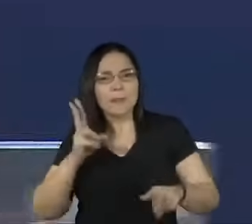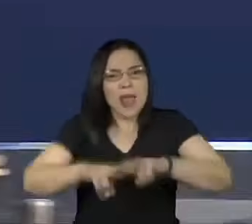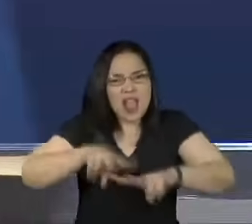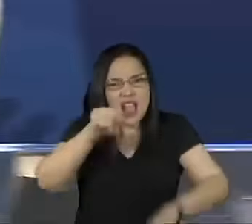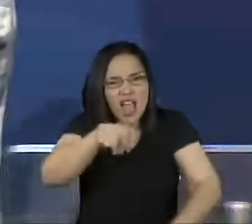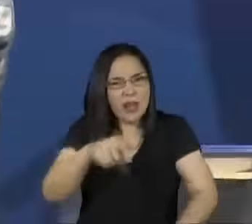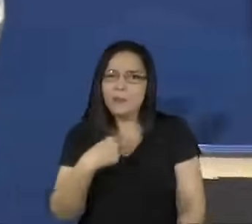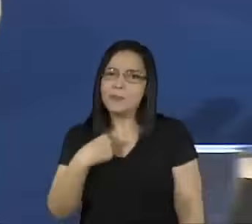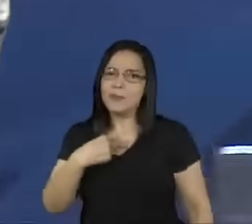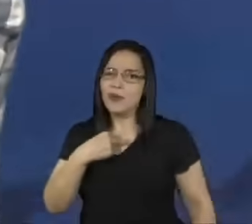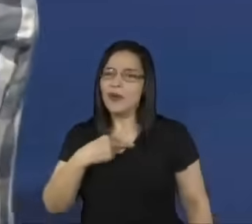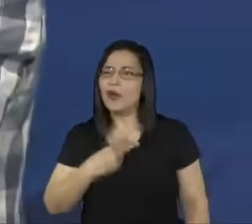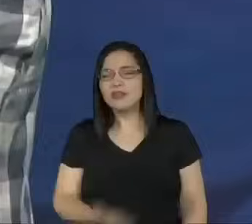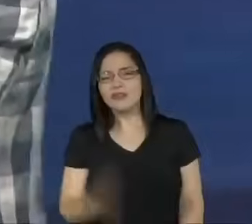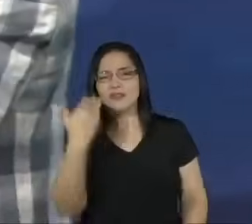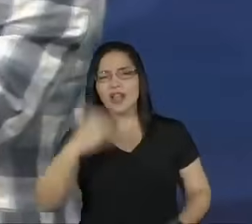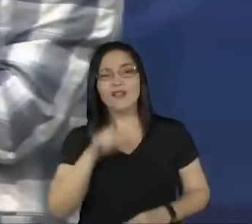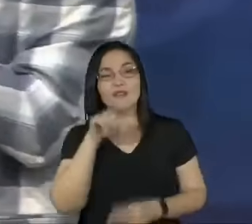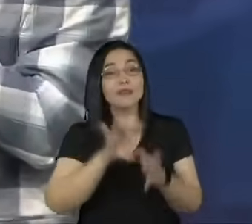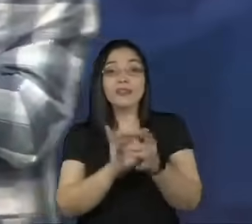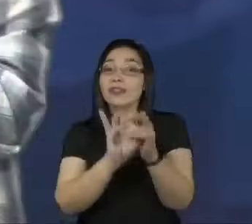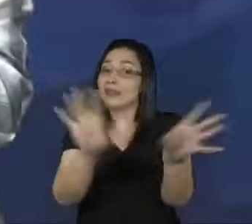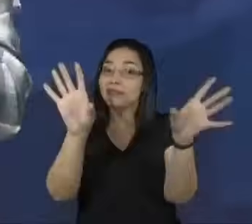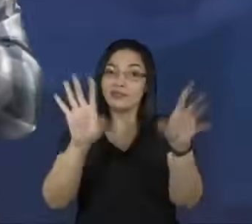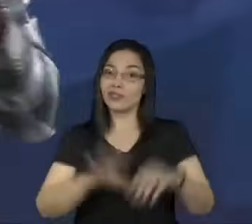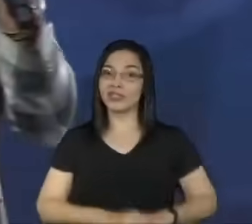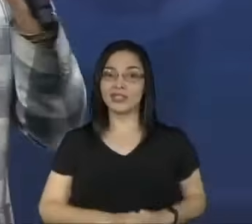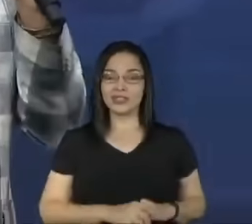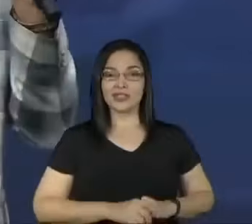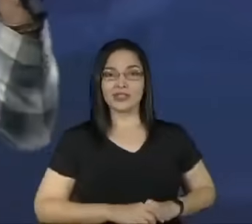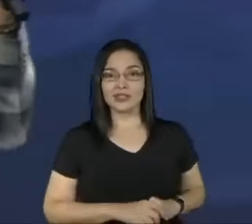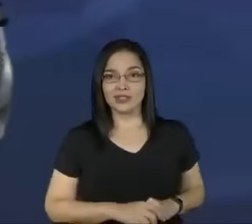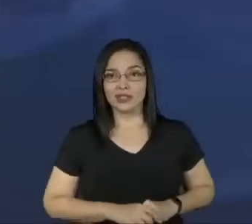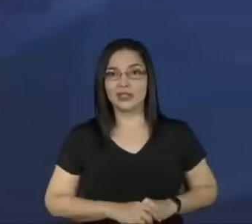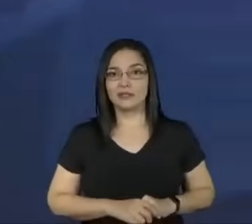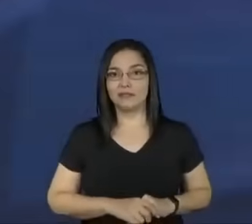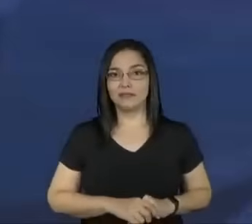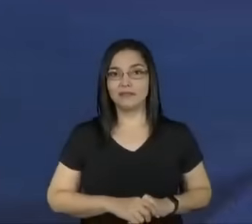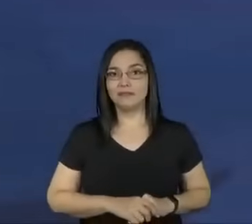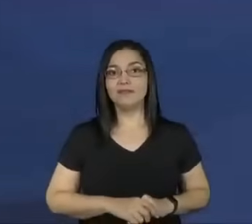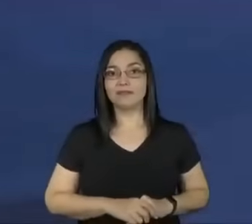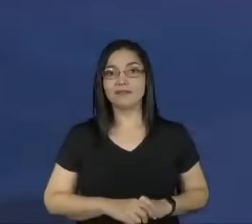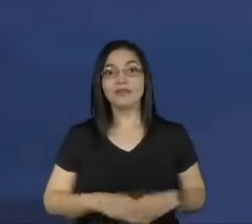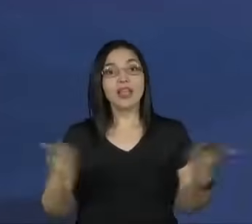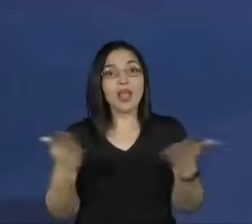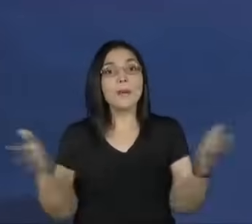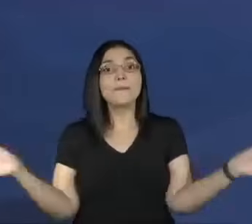aí você é livre e você está